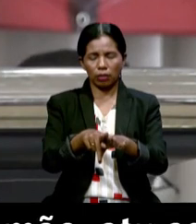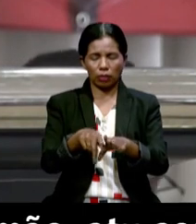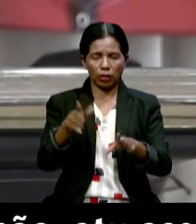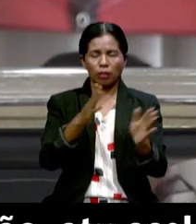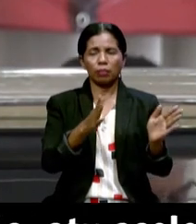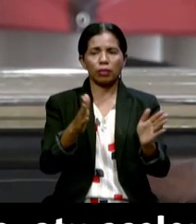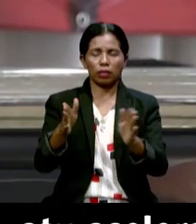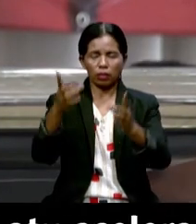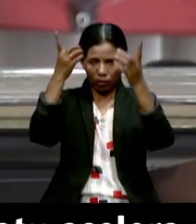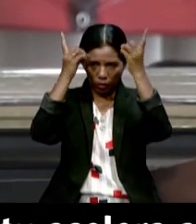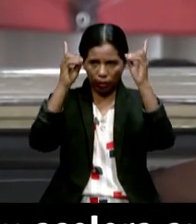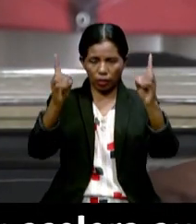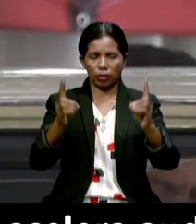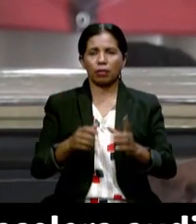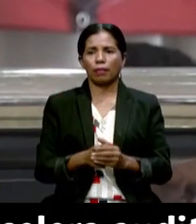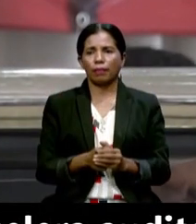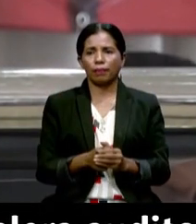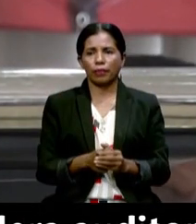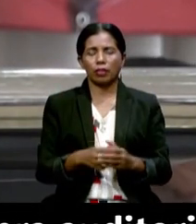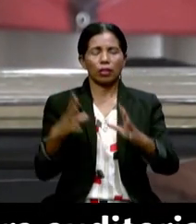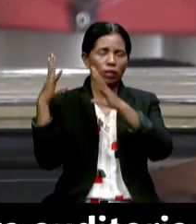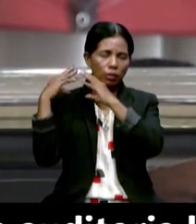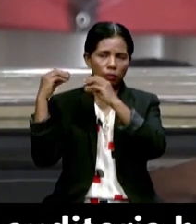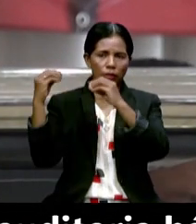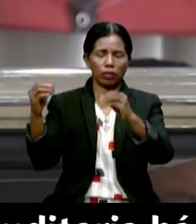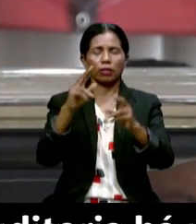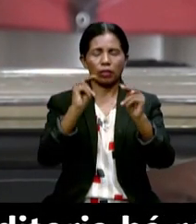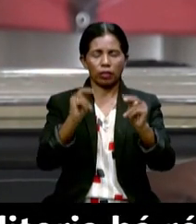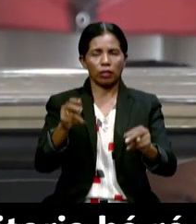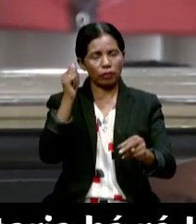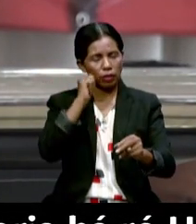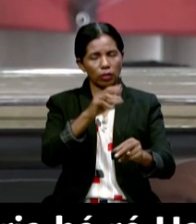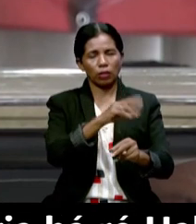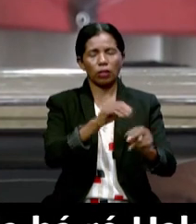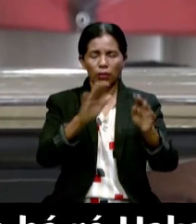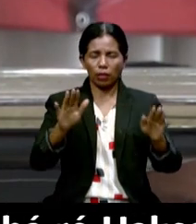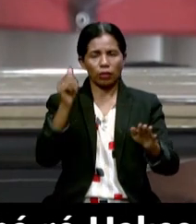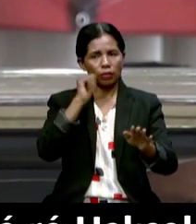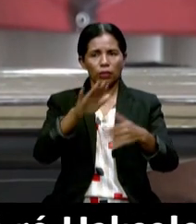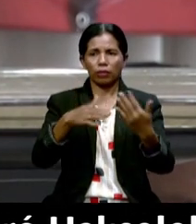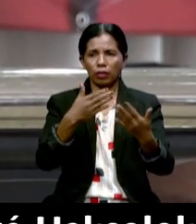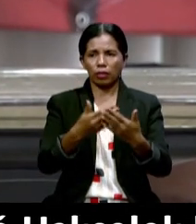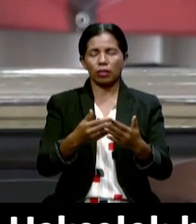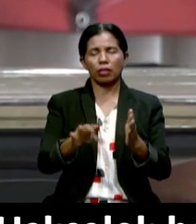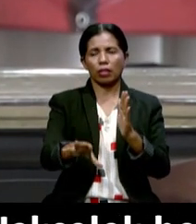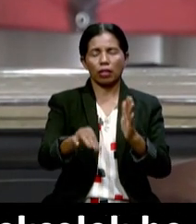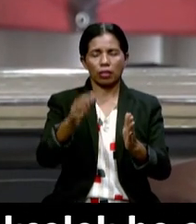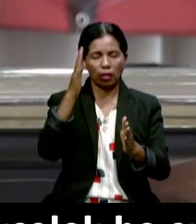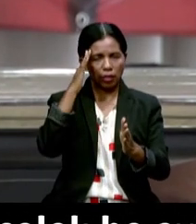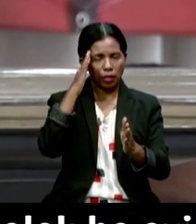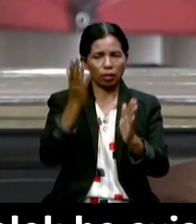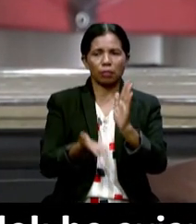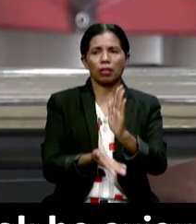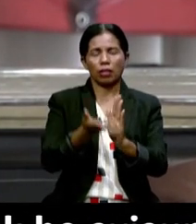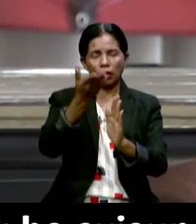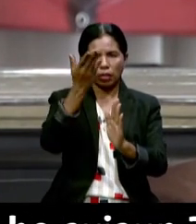de decisão maka experiência no necessidades feto no labar feto sira sei hetan consideração ne be as